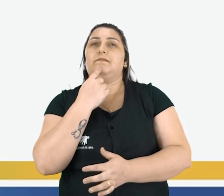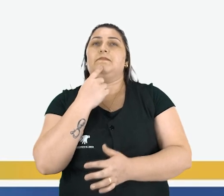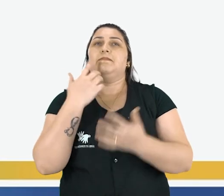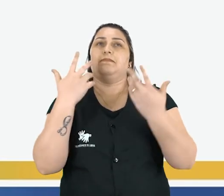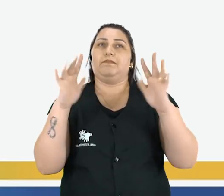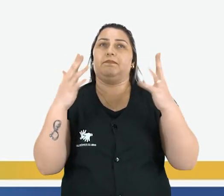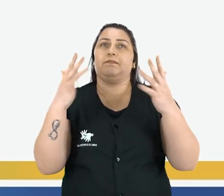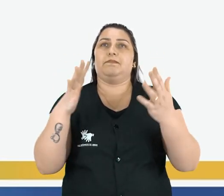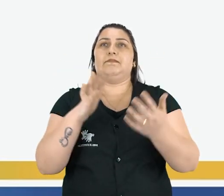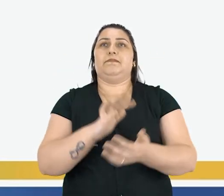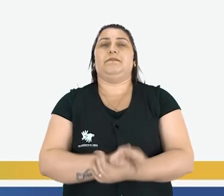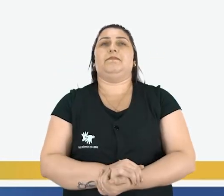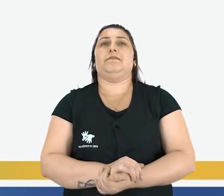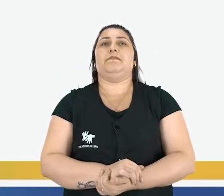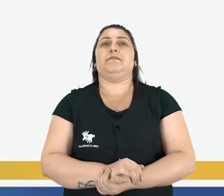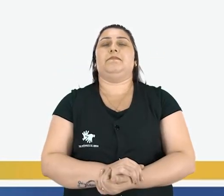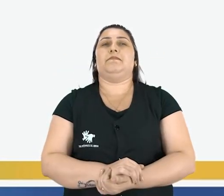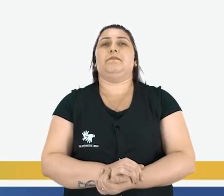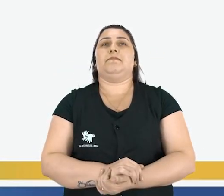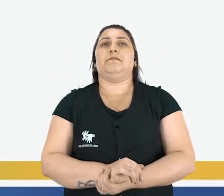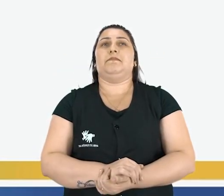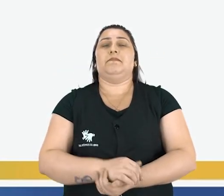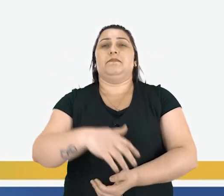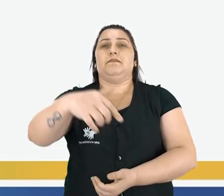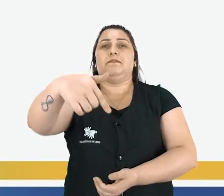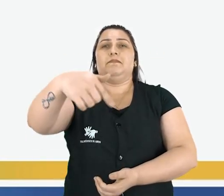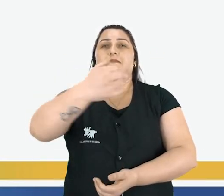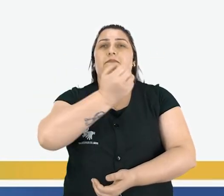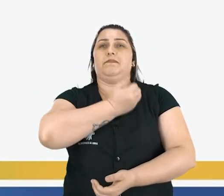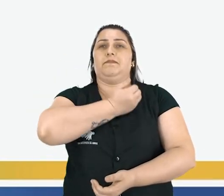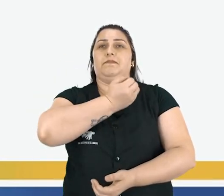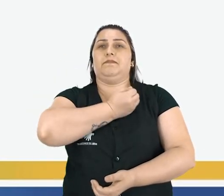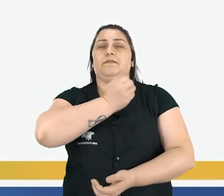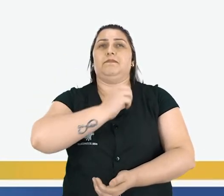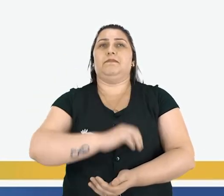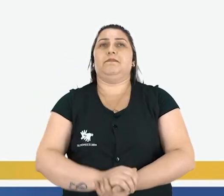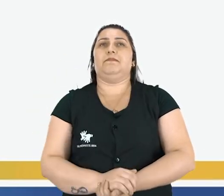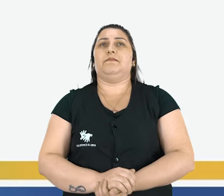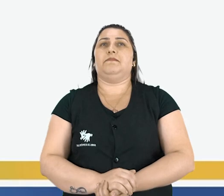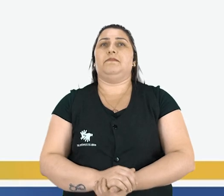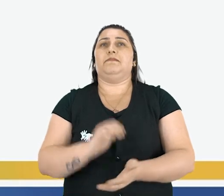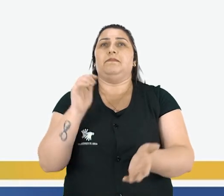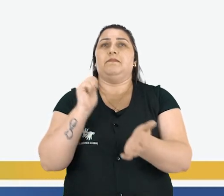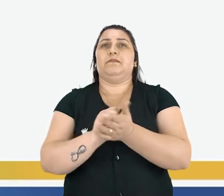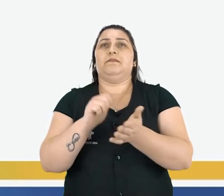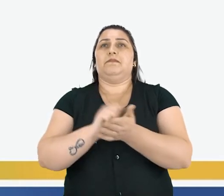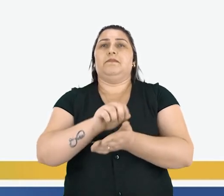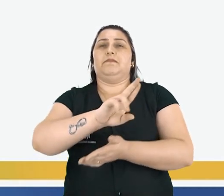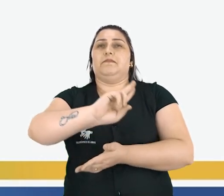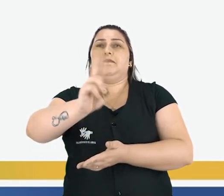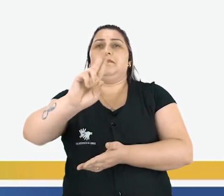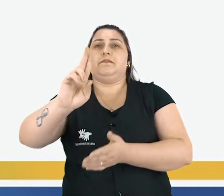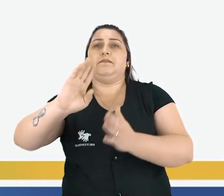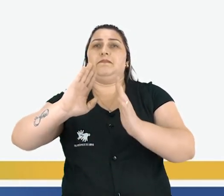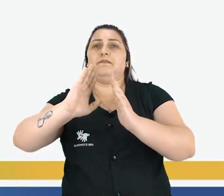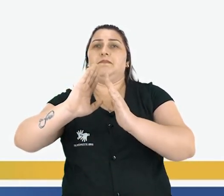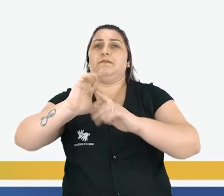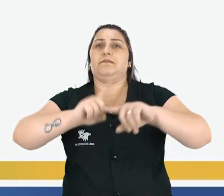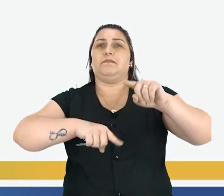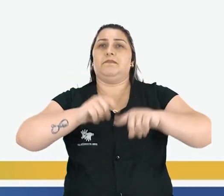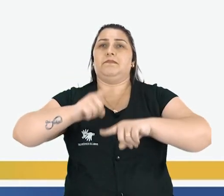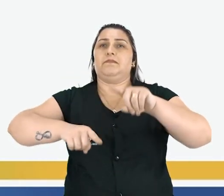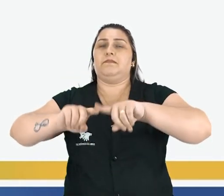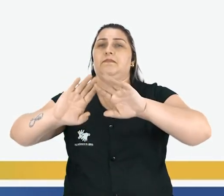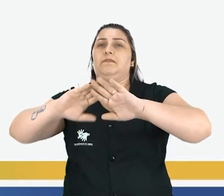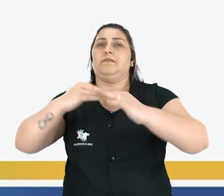muito bem criança vamos parar Nossa atividade número 7 vamos escrever os nomes